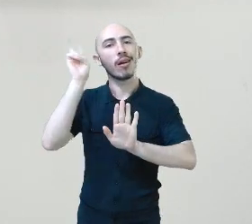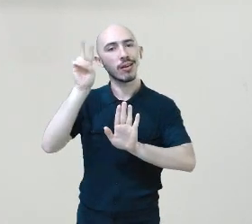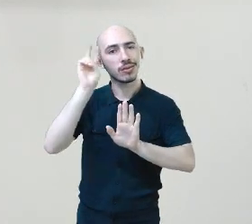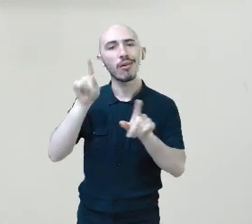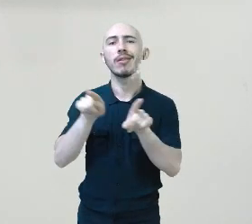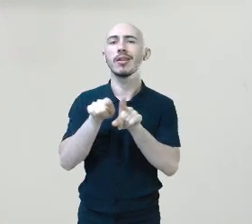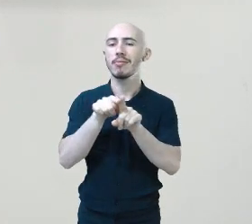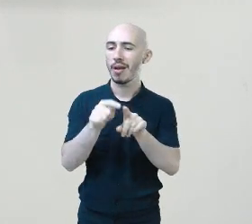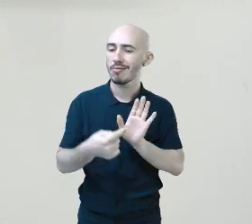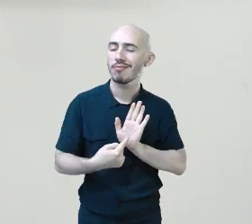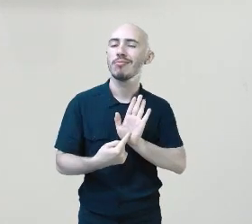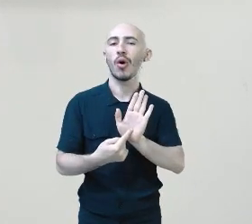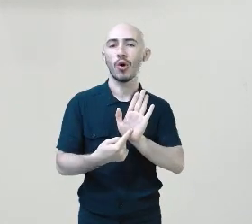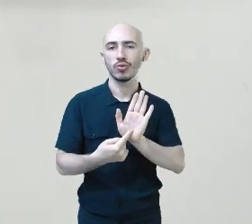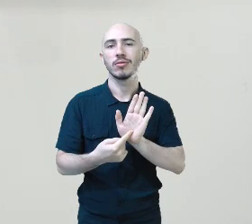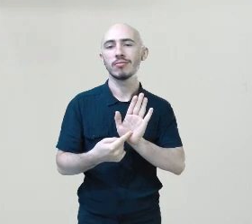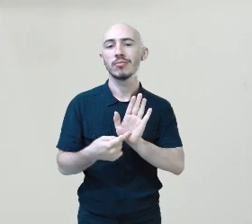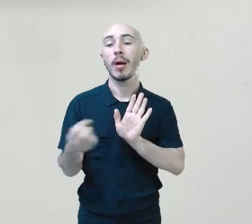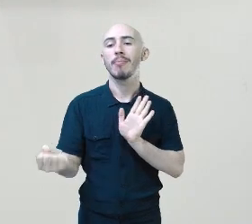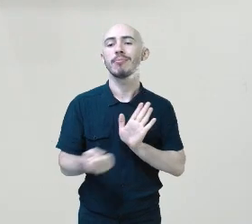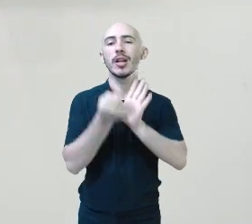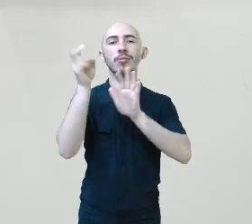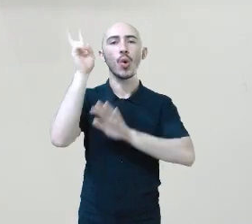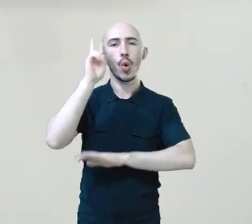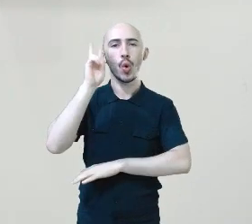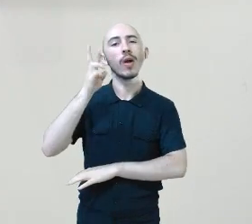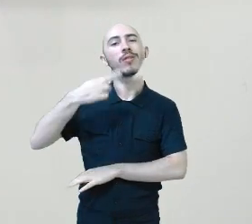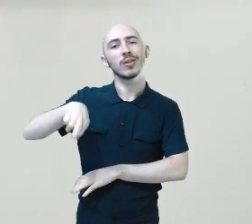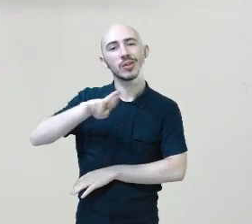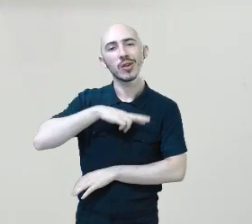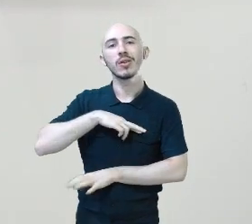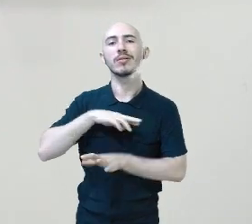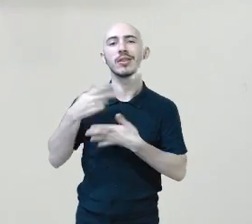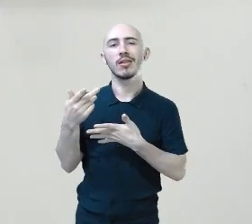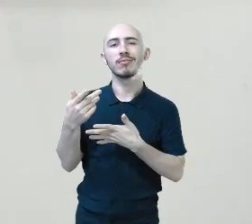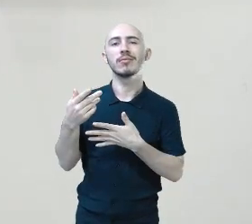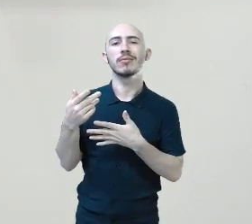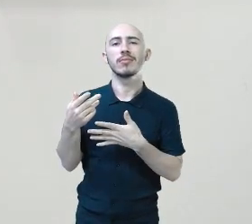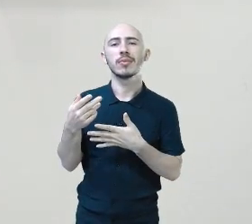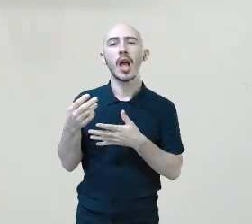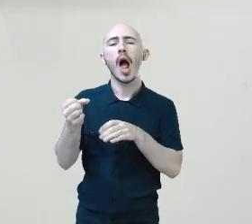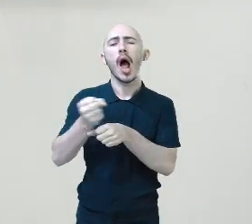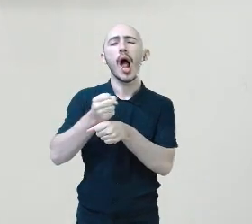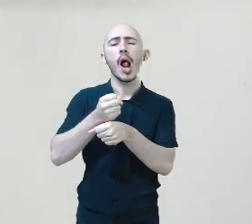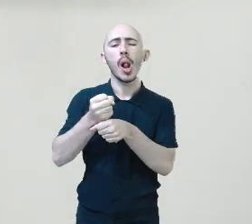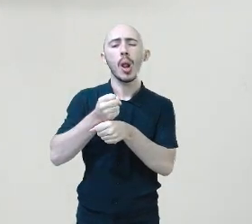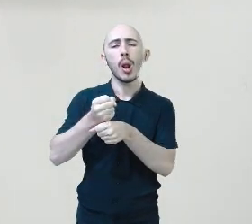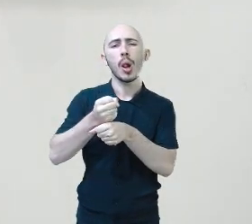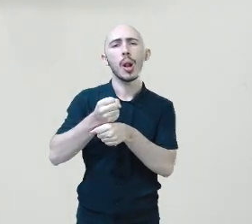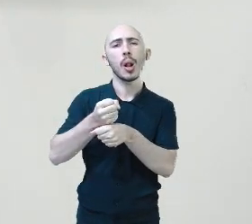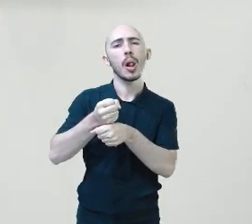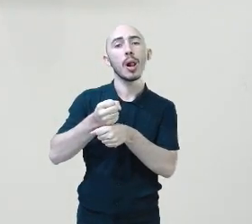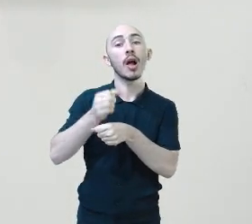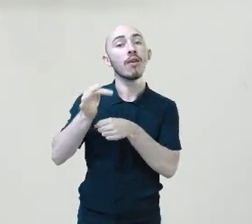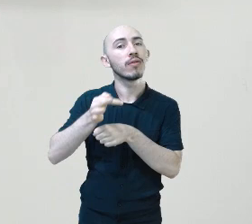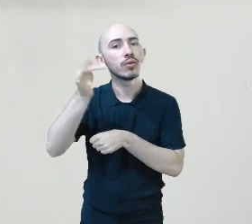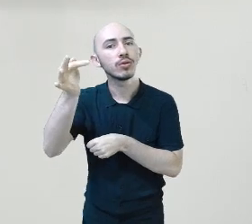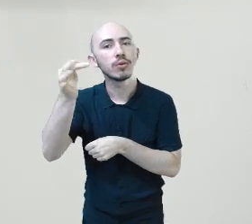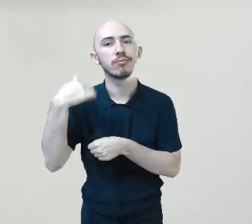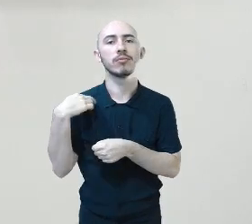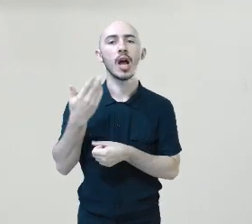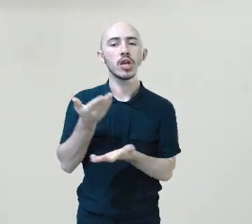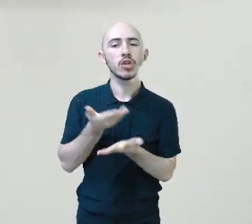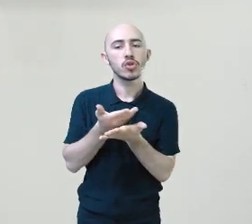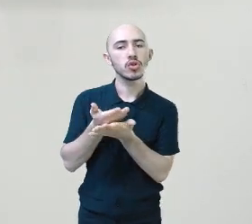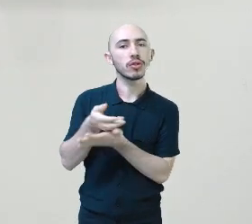parte do nosso patrimônio. Ou seja, daqui a décadas, daqui a muitos anos, se alguém vai estudar a história